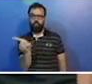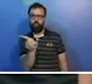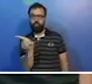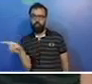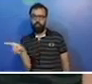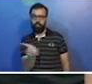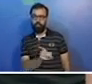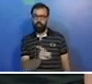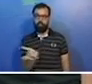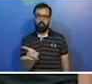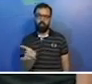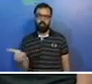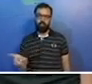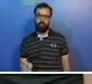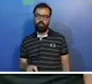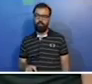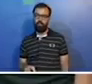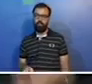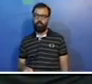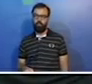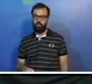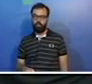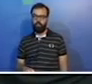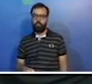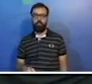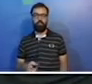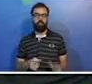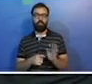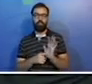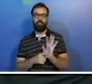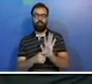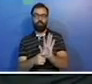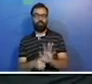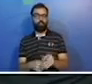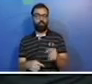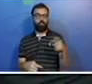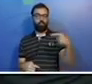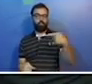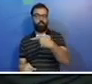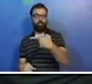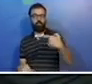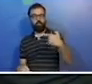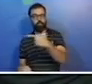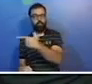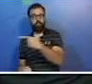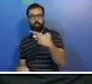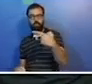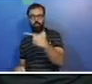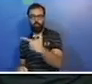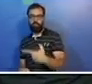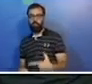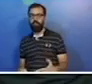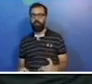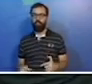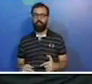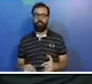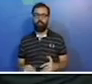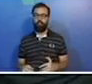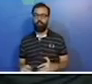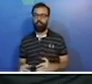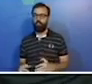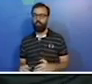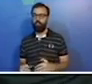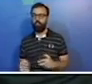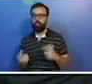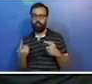Precisa ter essa seta indicando a direção da transferência de energia. Não